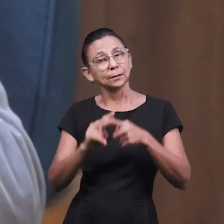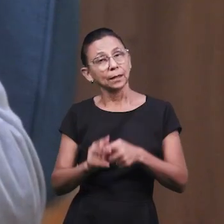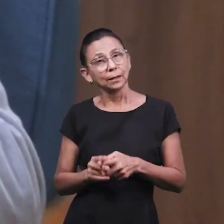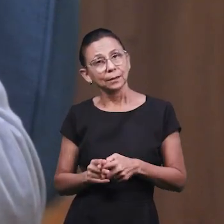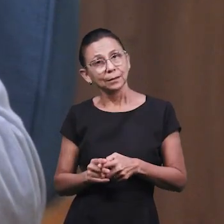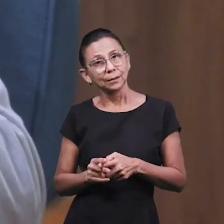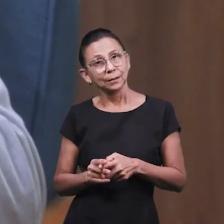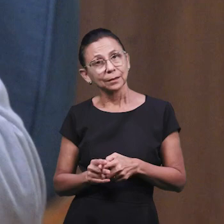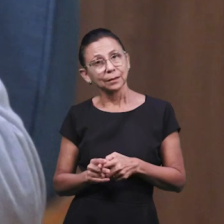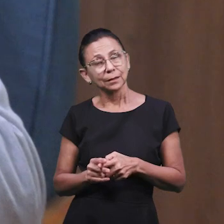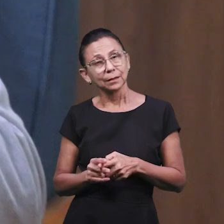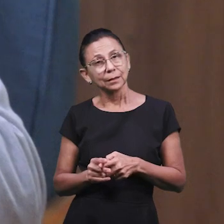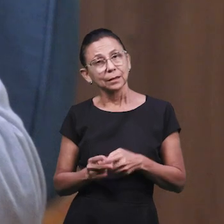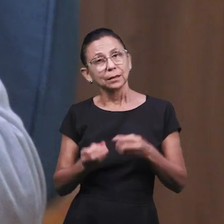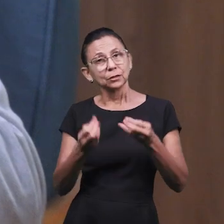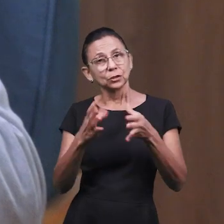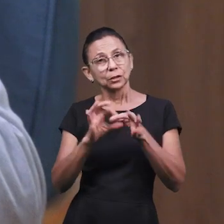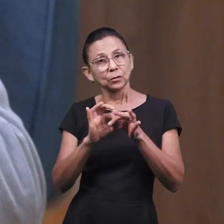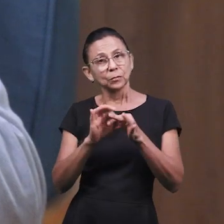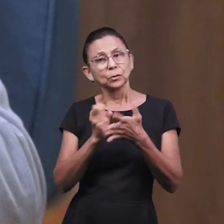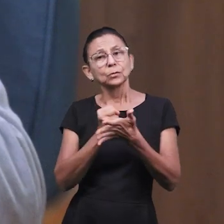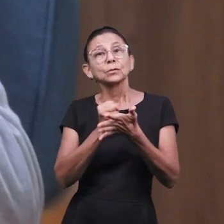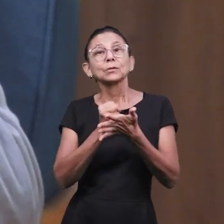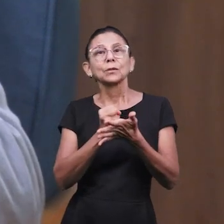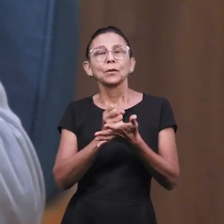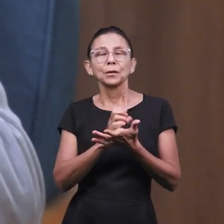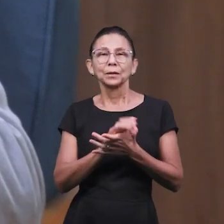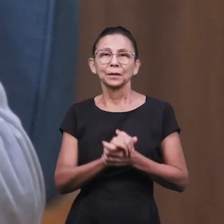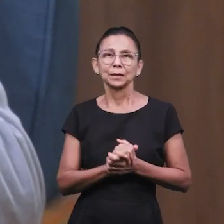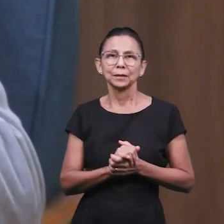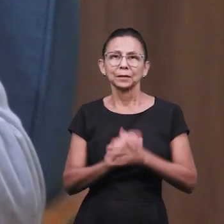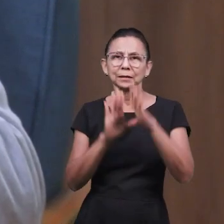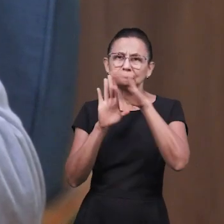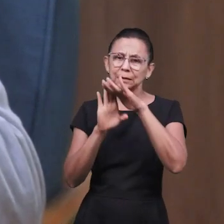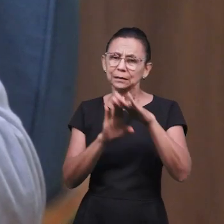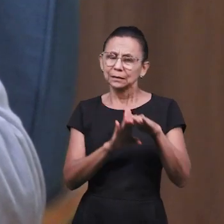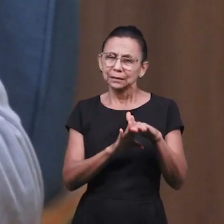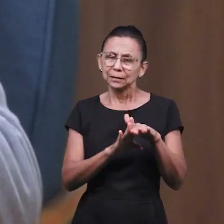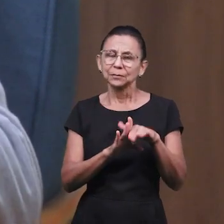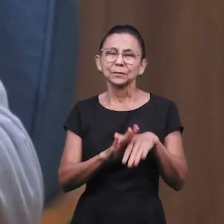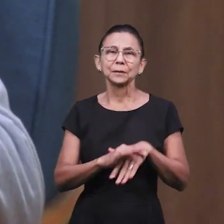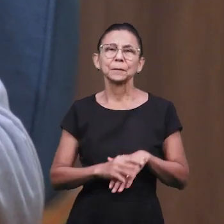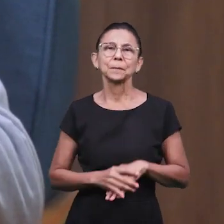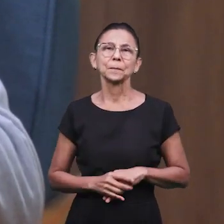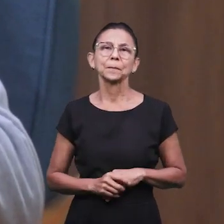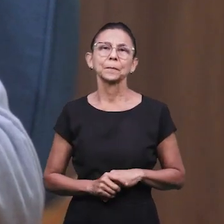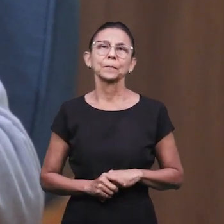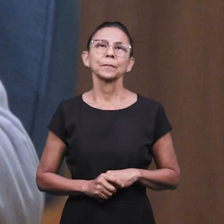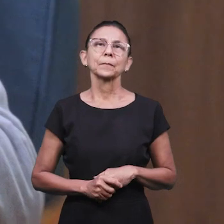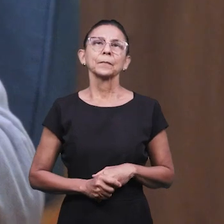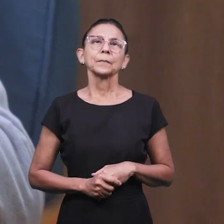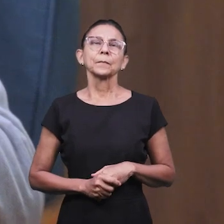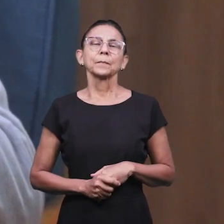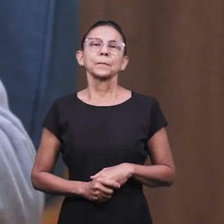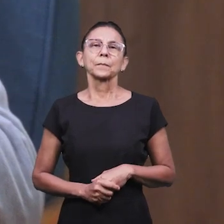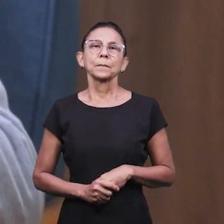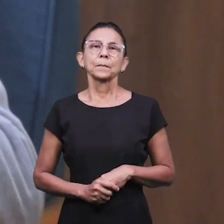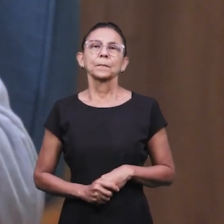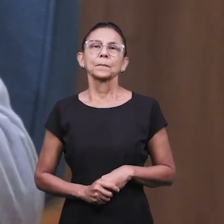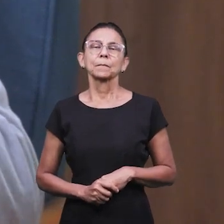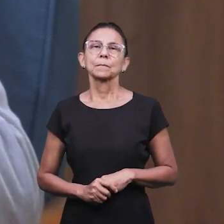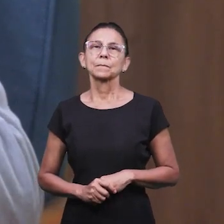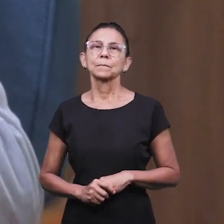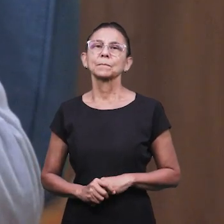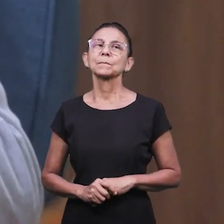exorta, dá comunhão, socorre, dá livramentos